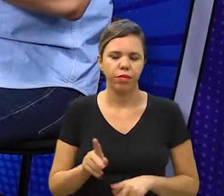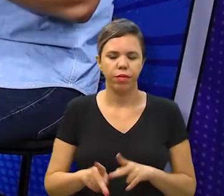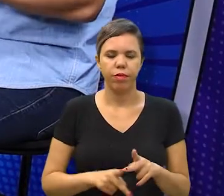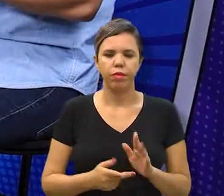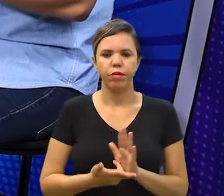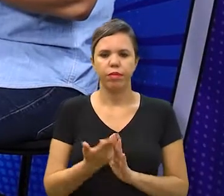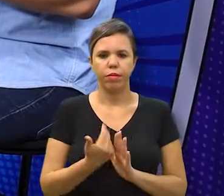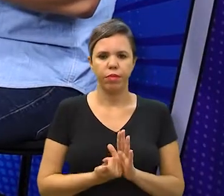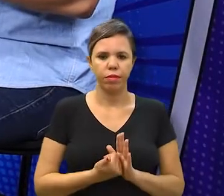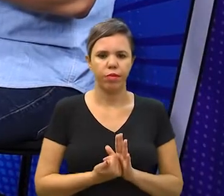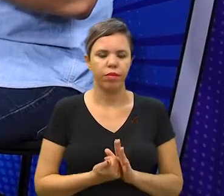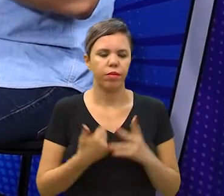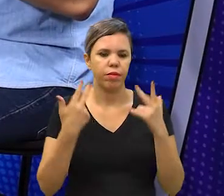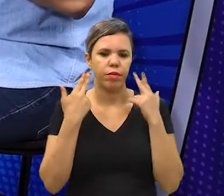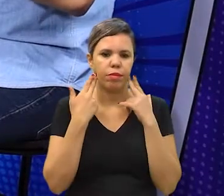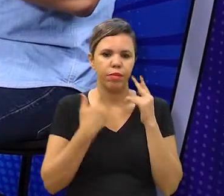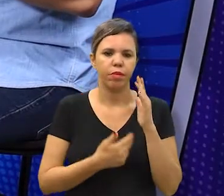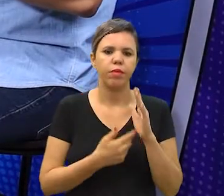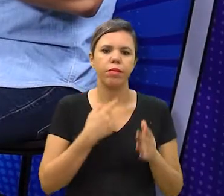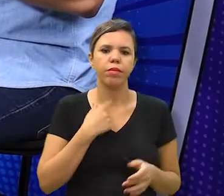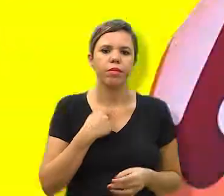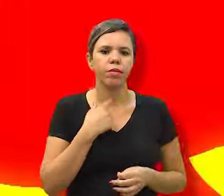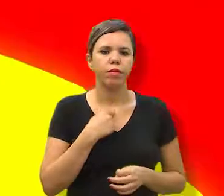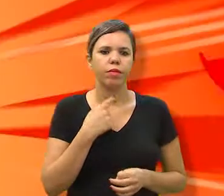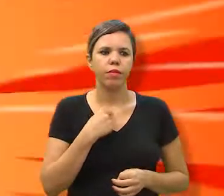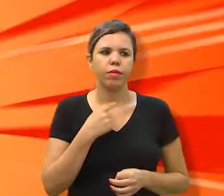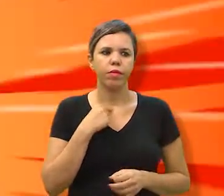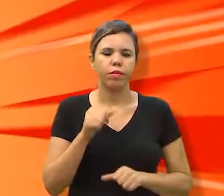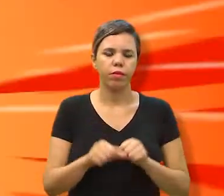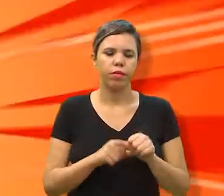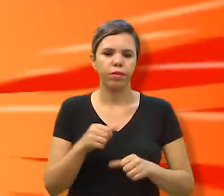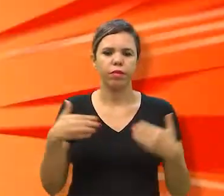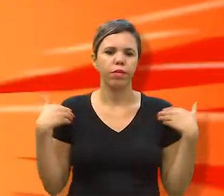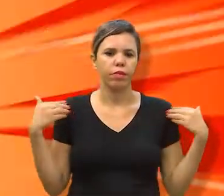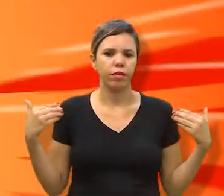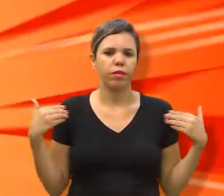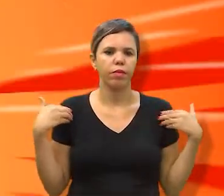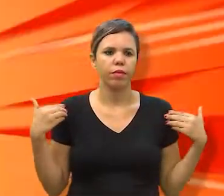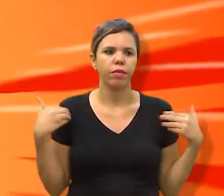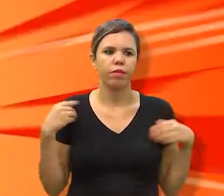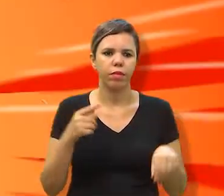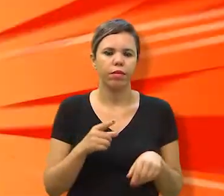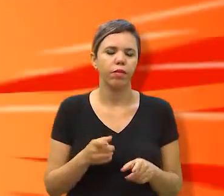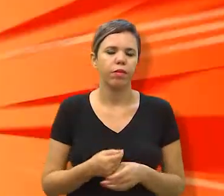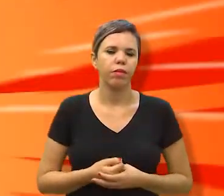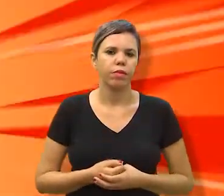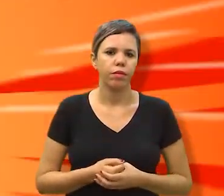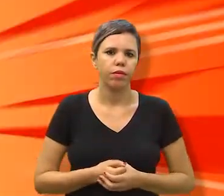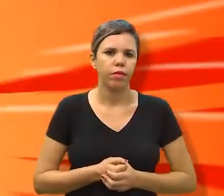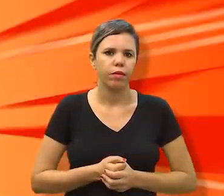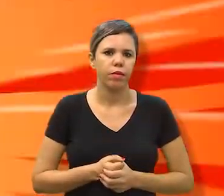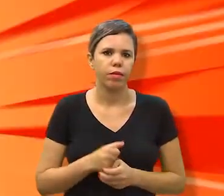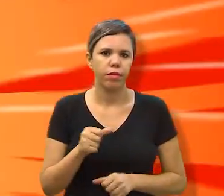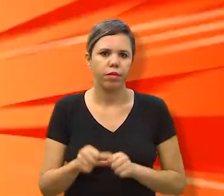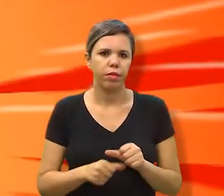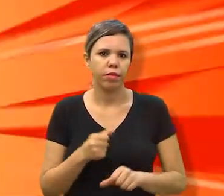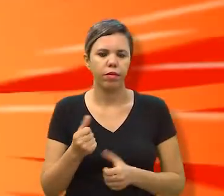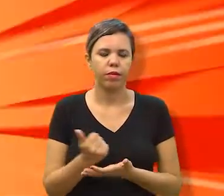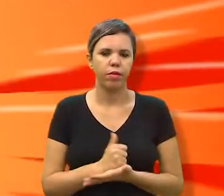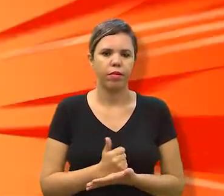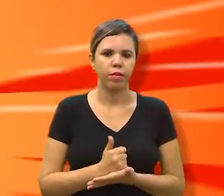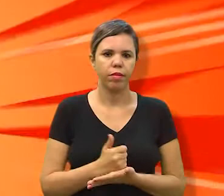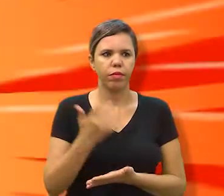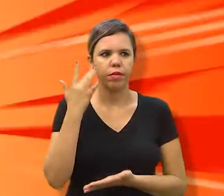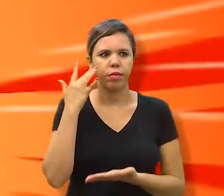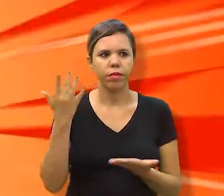que têm quadrinhos normalmente desejam que virem animações curtas, né? E transformar num